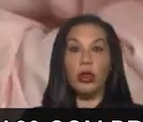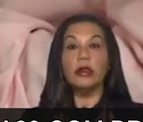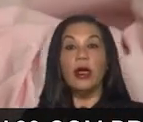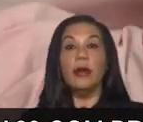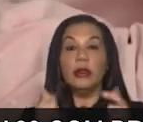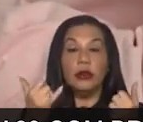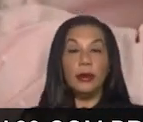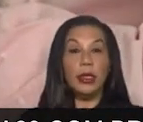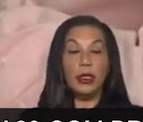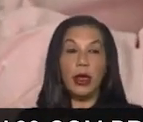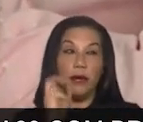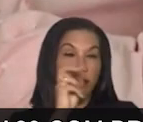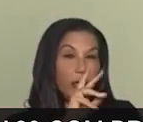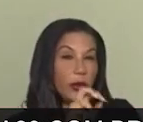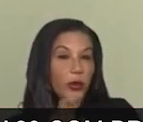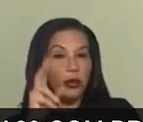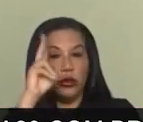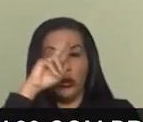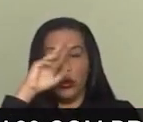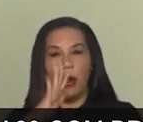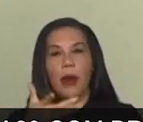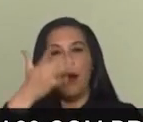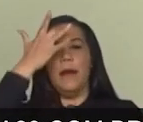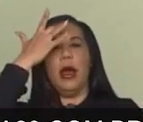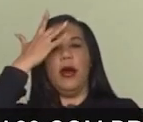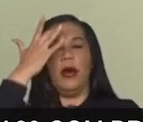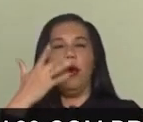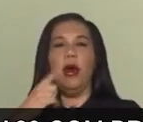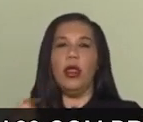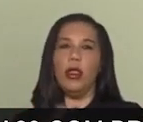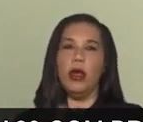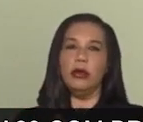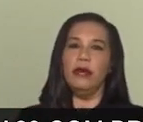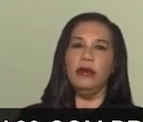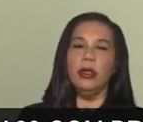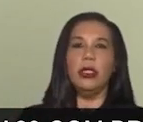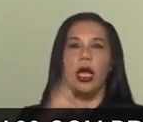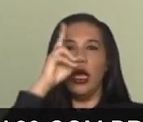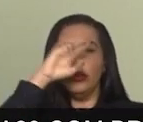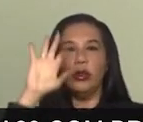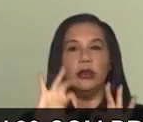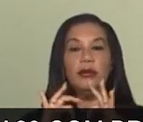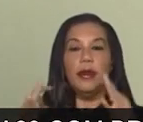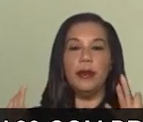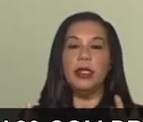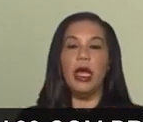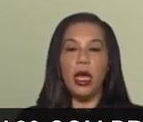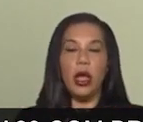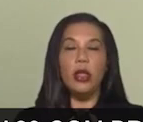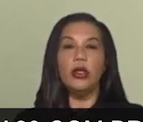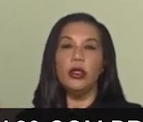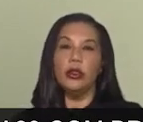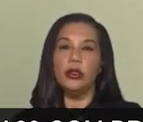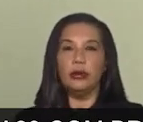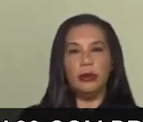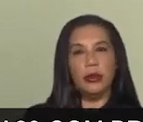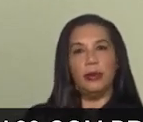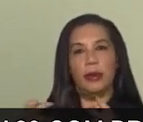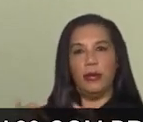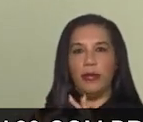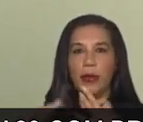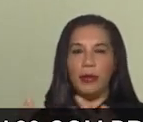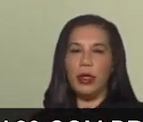que viu histórias marcantes. O que mais marcou a gente foram as histórias familiares. A gente via famílias